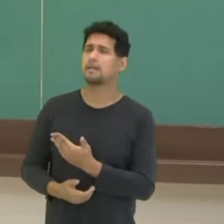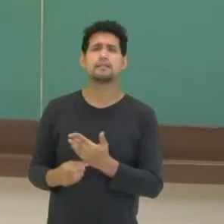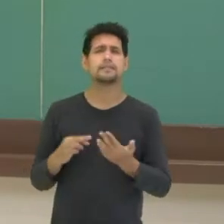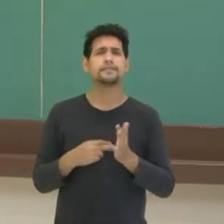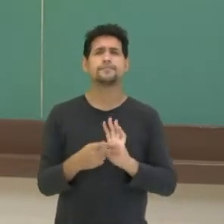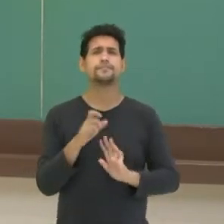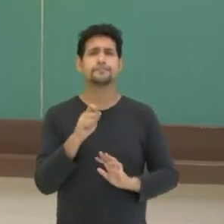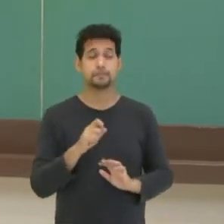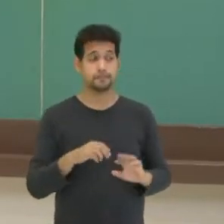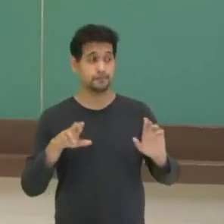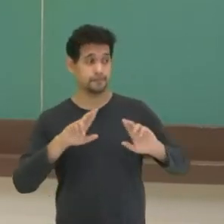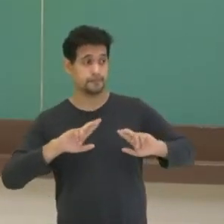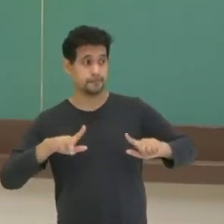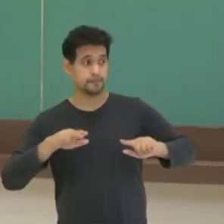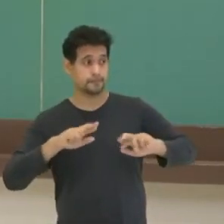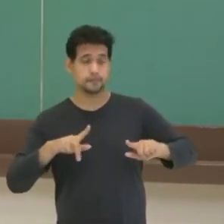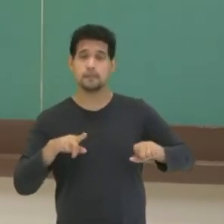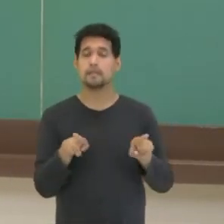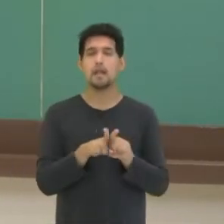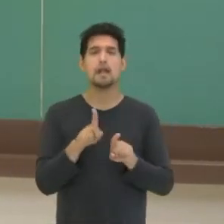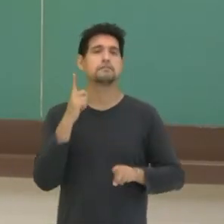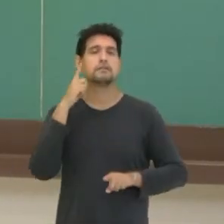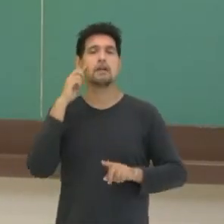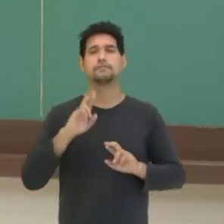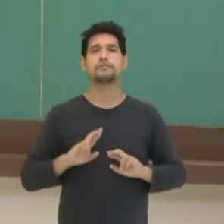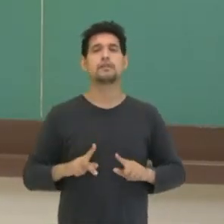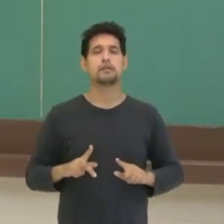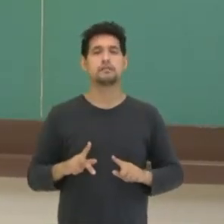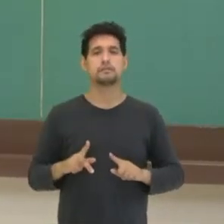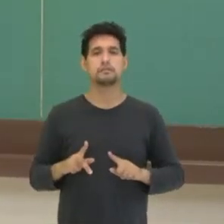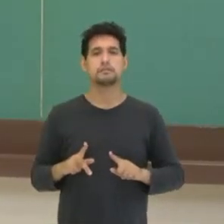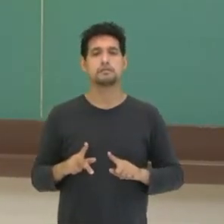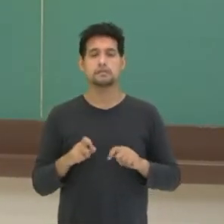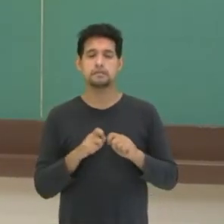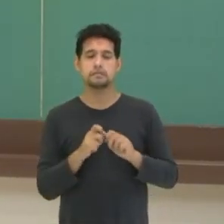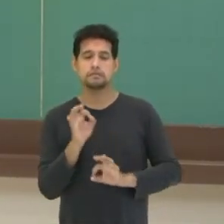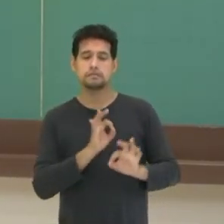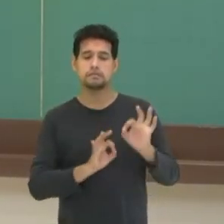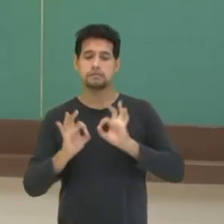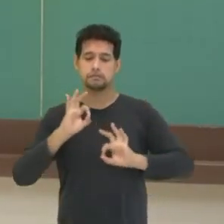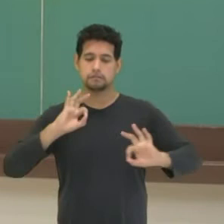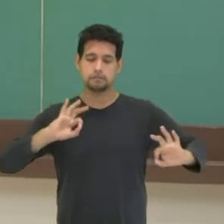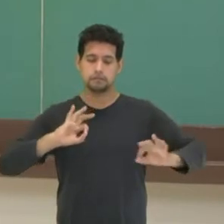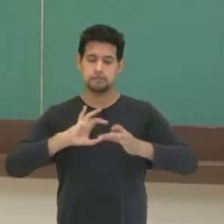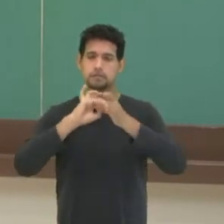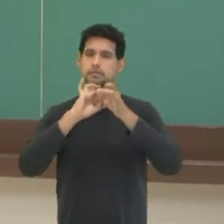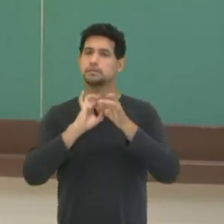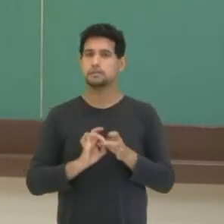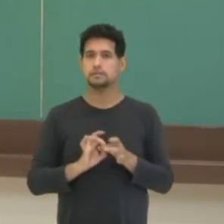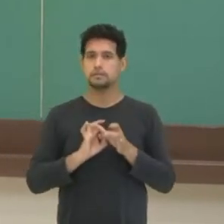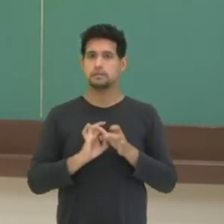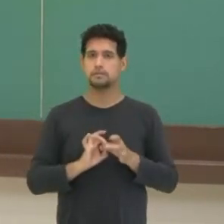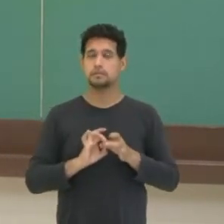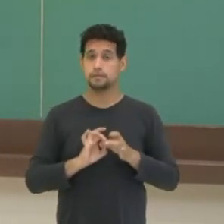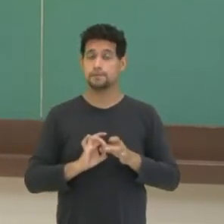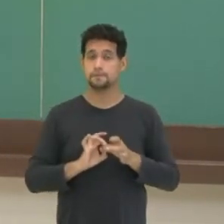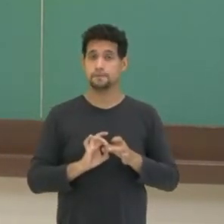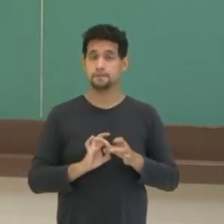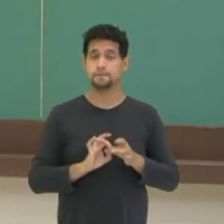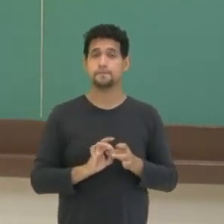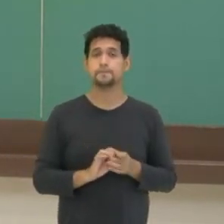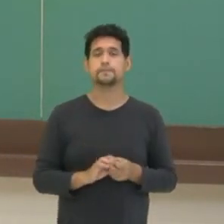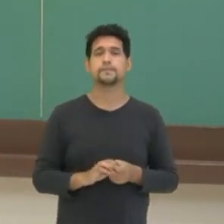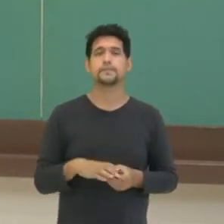uma outra possibilidade desses átomos ligar-se entre si. O oxigênio